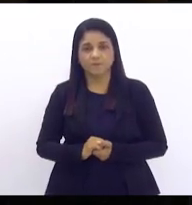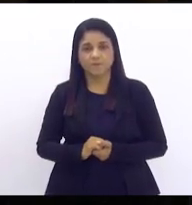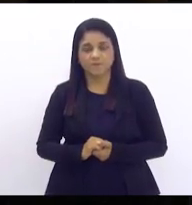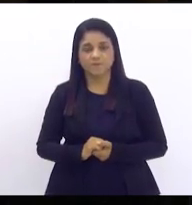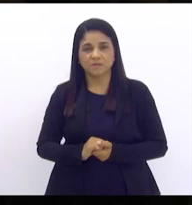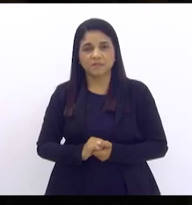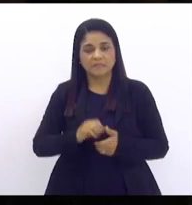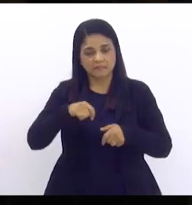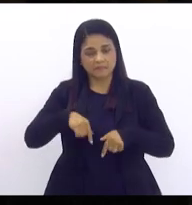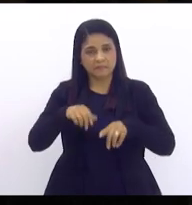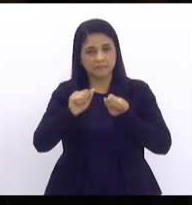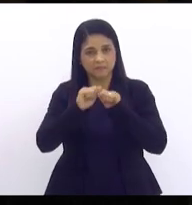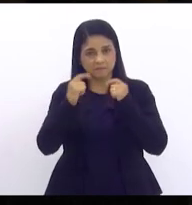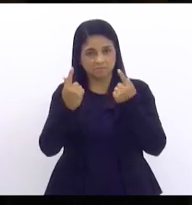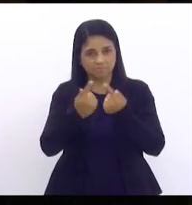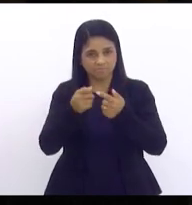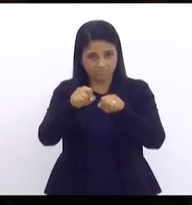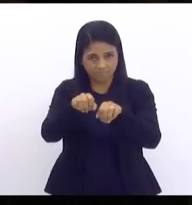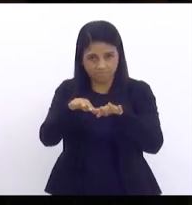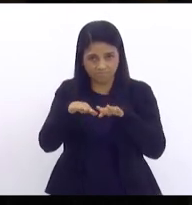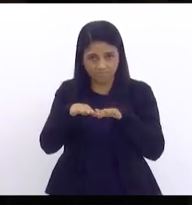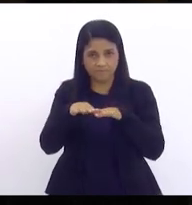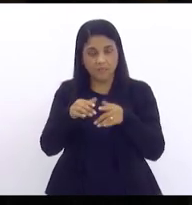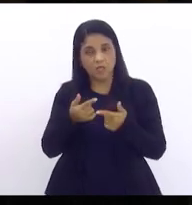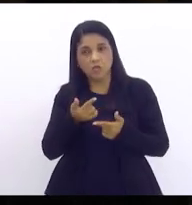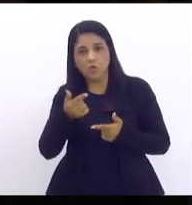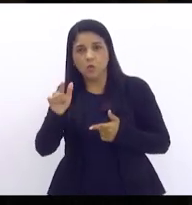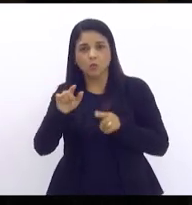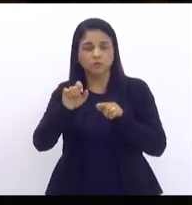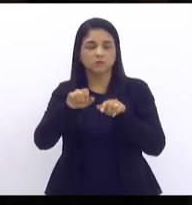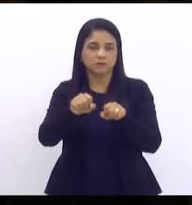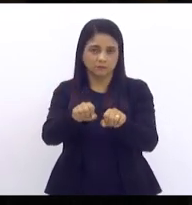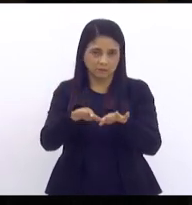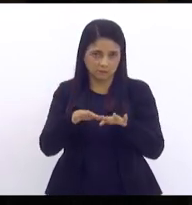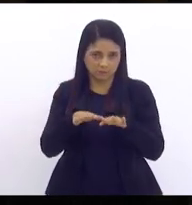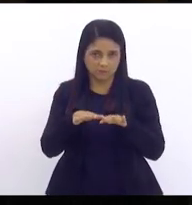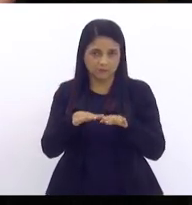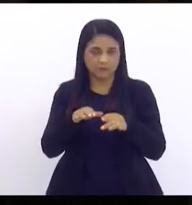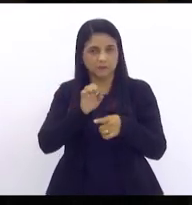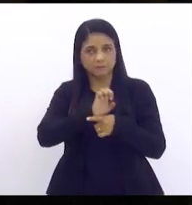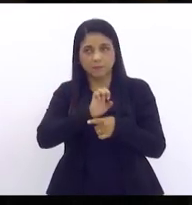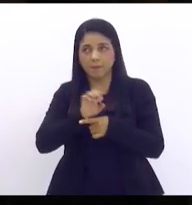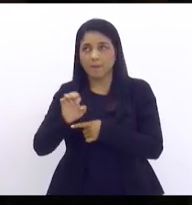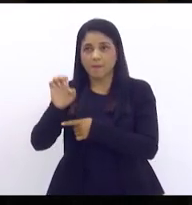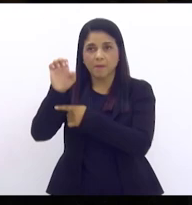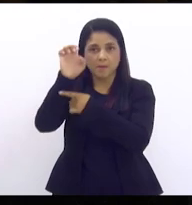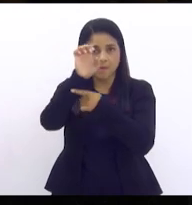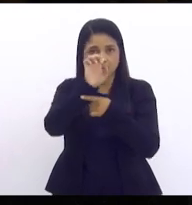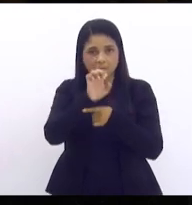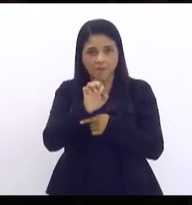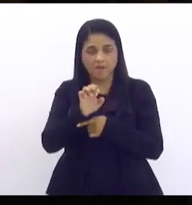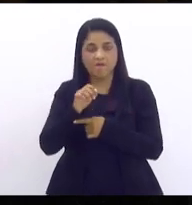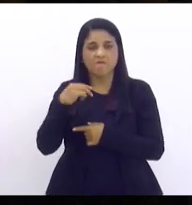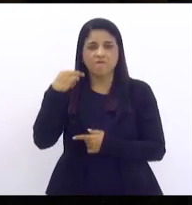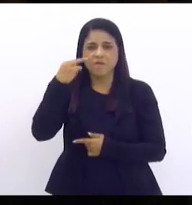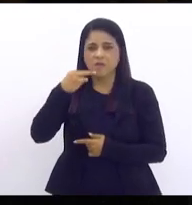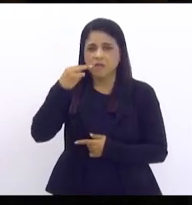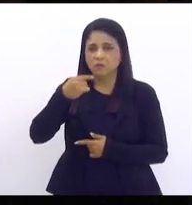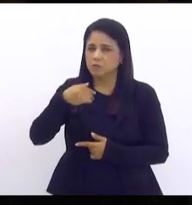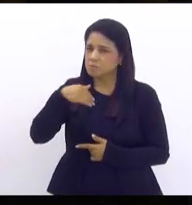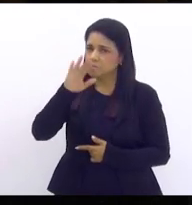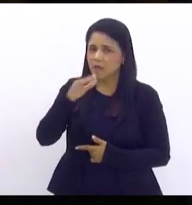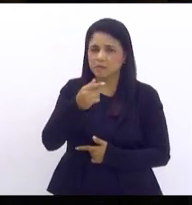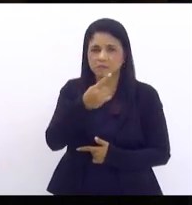aqui na Assembleia Legislativa e outras Assembleias Legislativas, um sem número de vereadores,